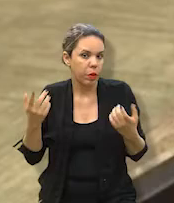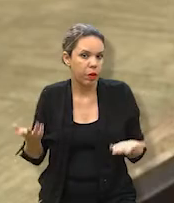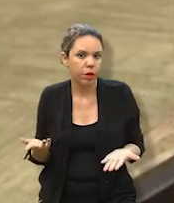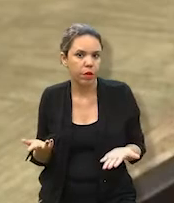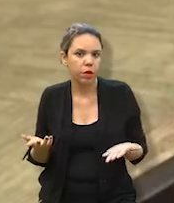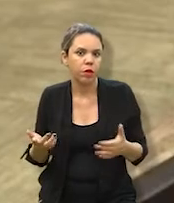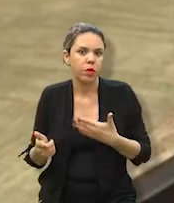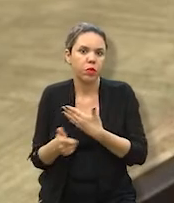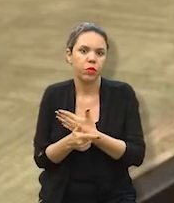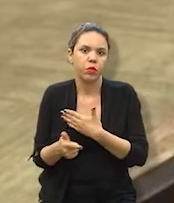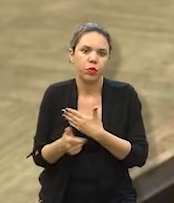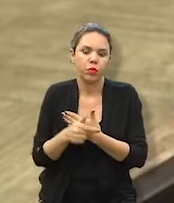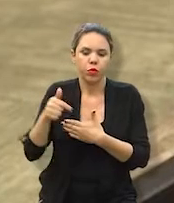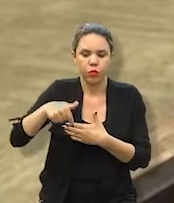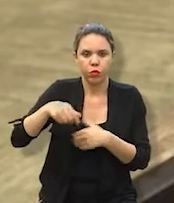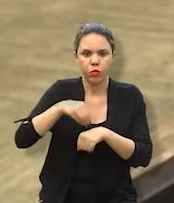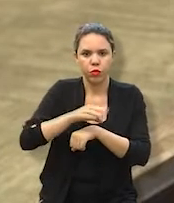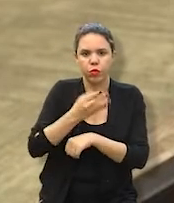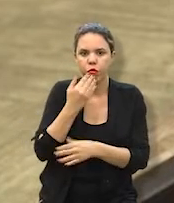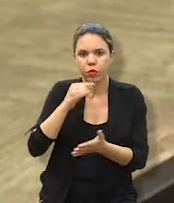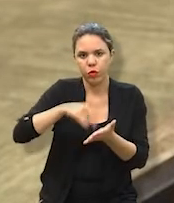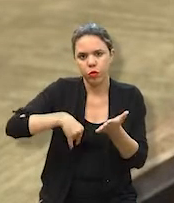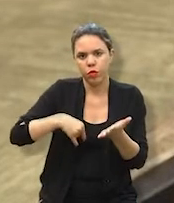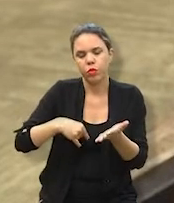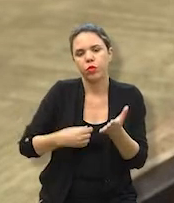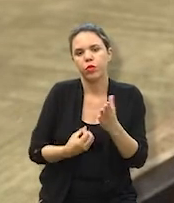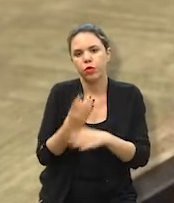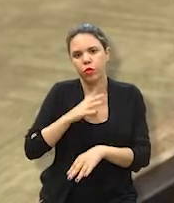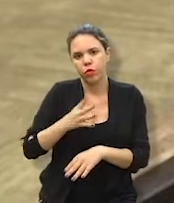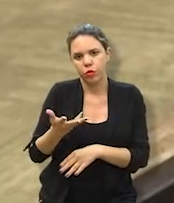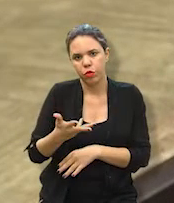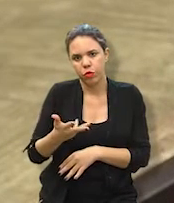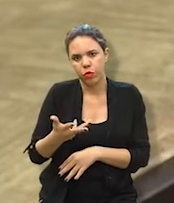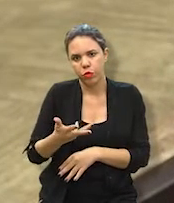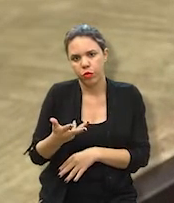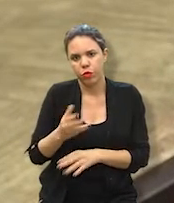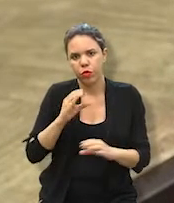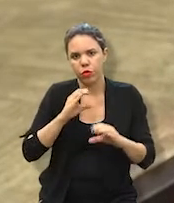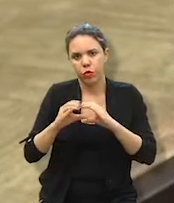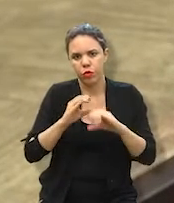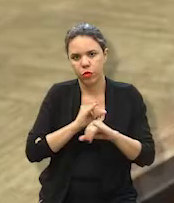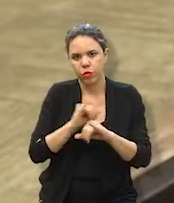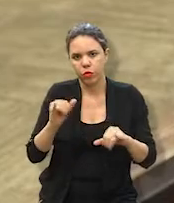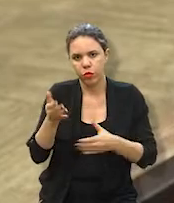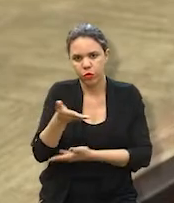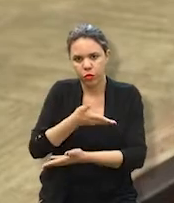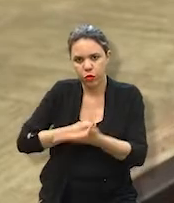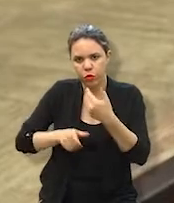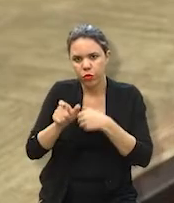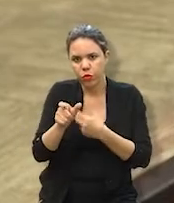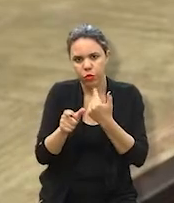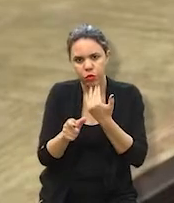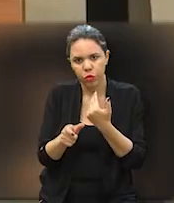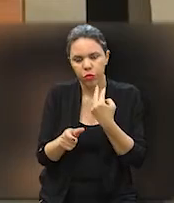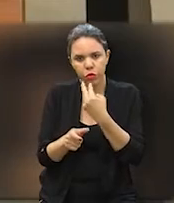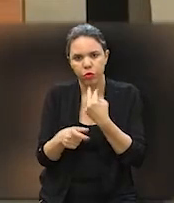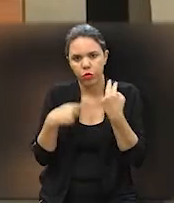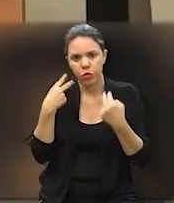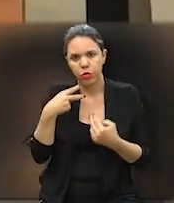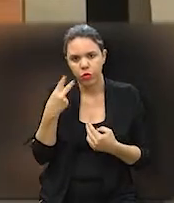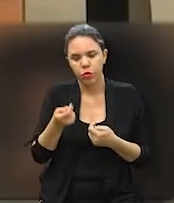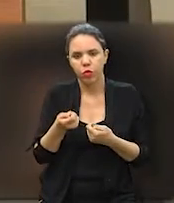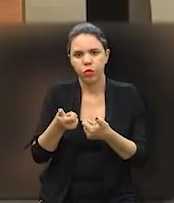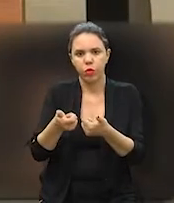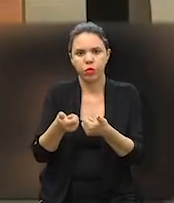apreensivas. Então, a função dessa indicação é para que haja mais agilidade e comunicação nessa troca do cartão.